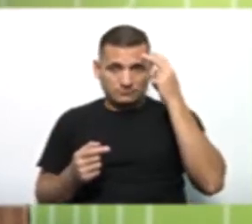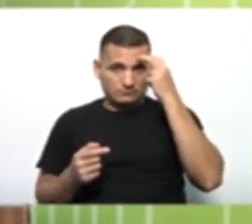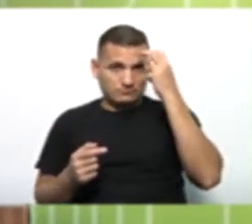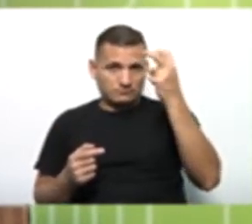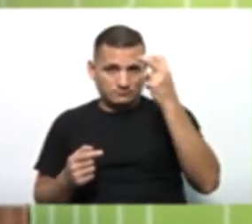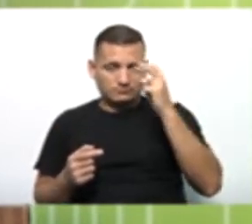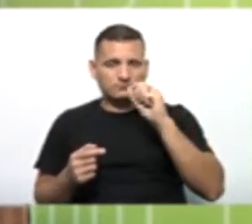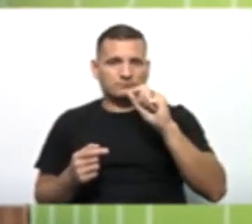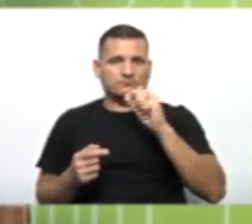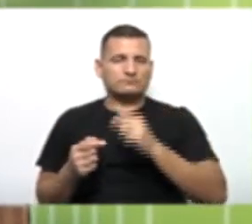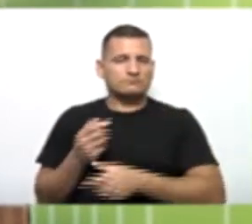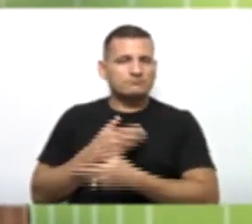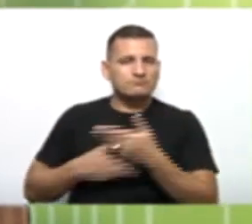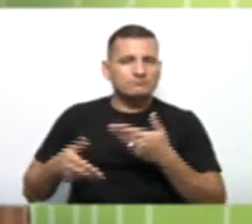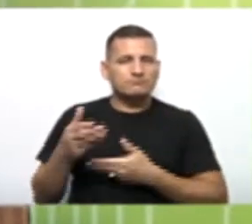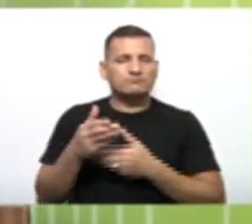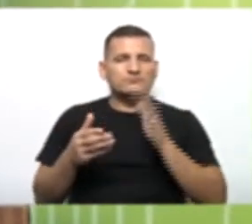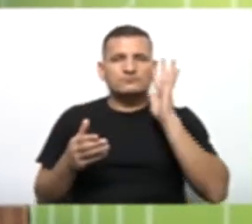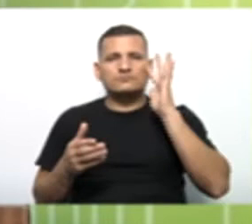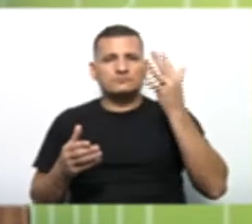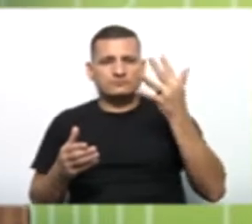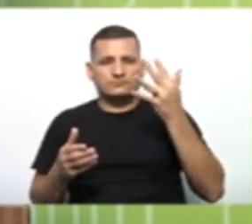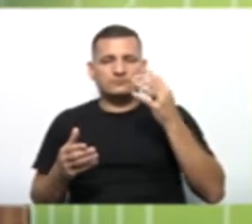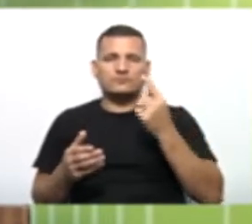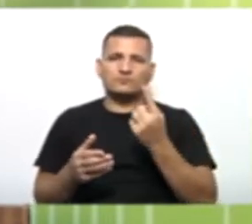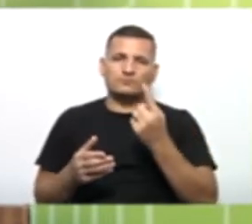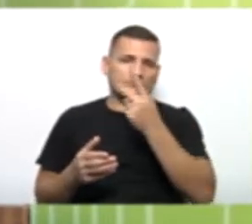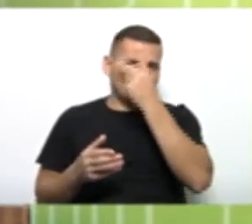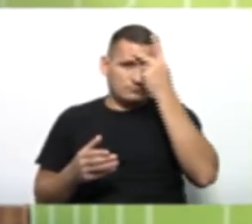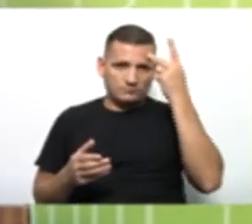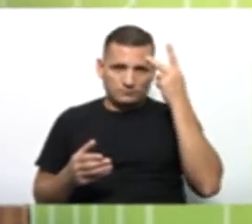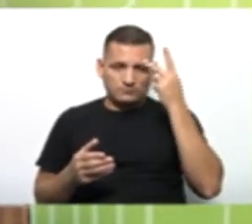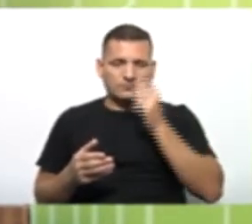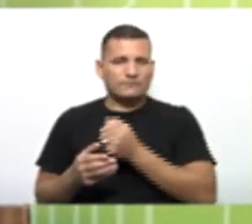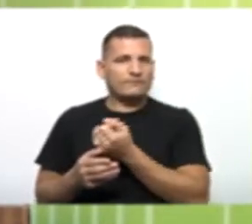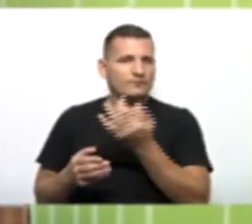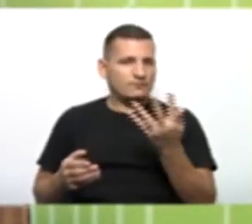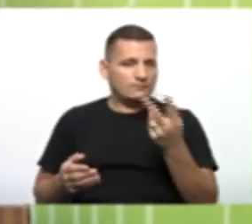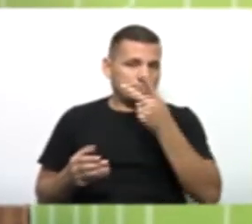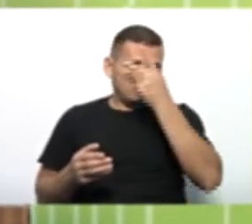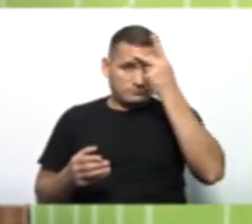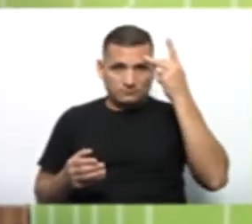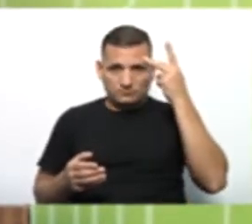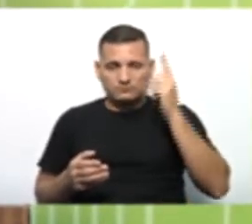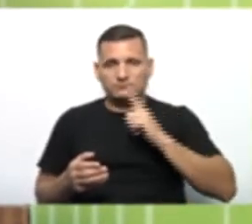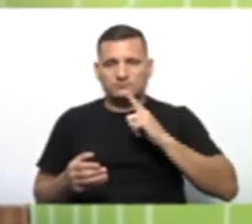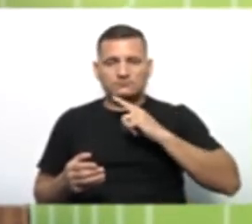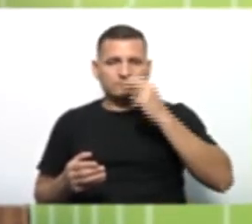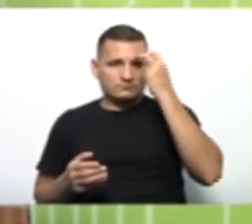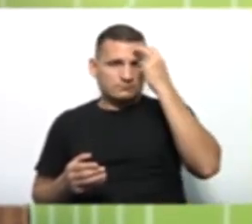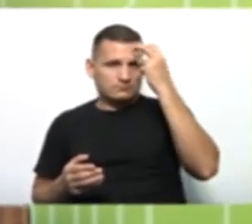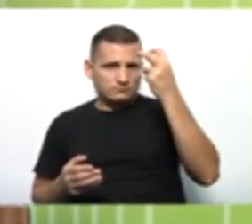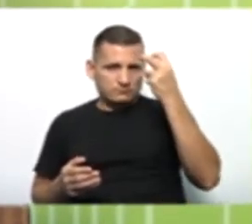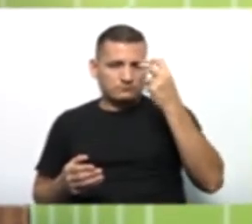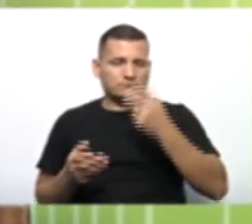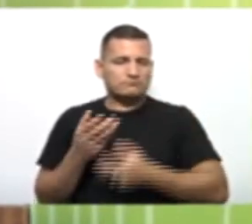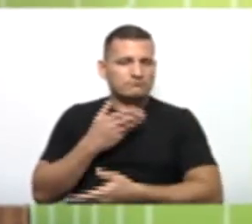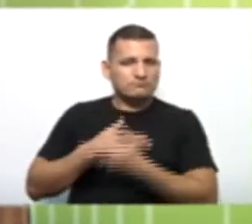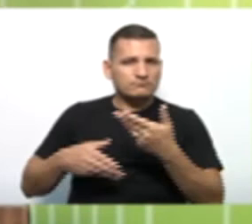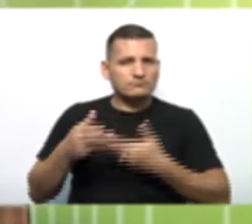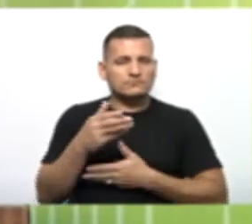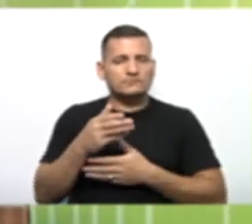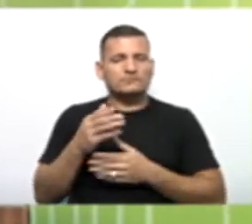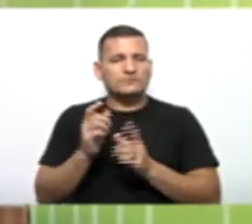inteligência interpessoal para resolvê-los uma pessoa não várias pessoas né ficou inteligência interpessoal com essa capacidade